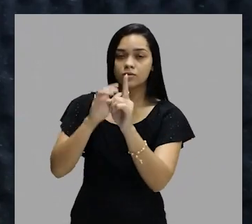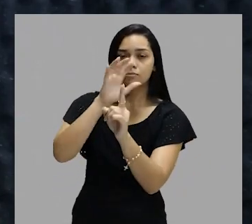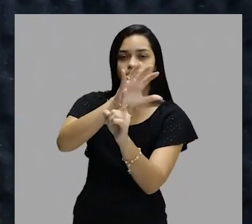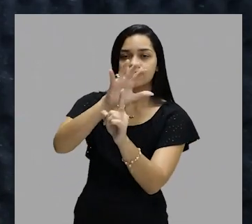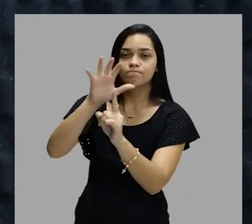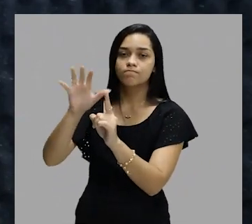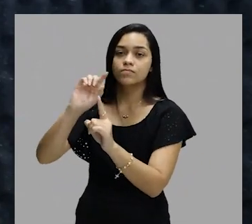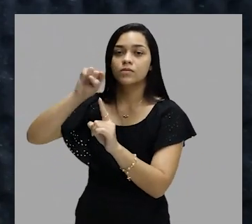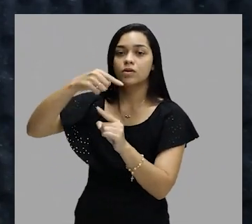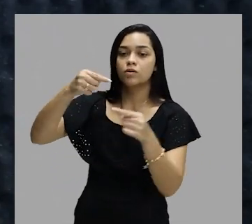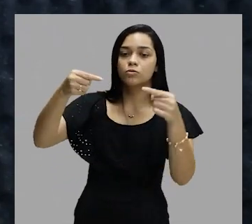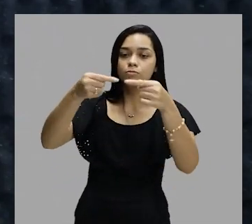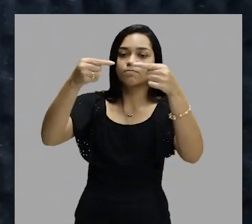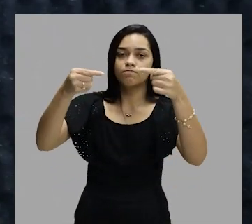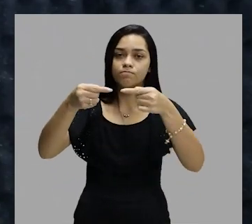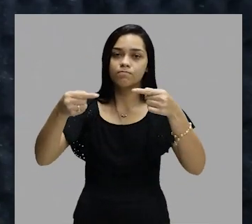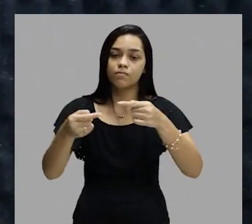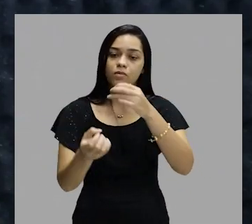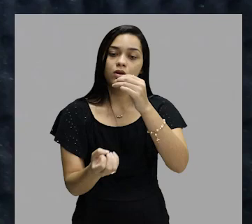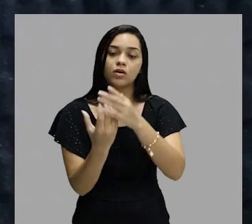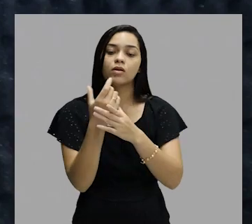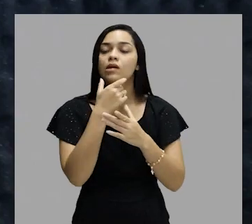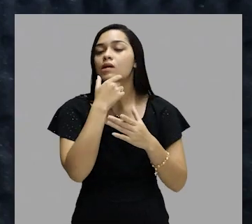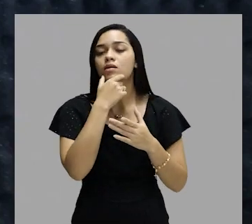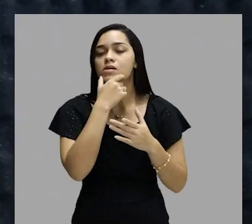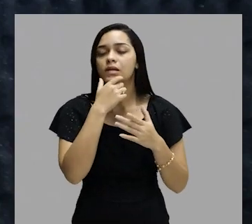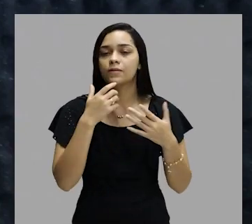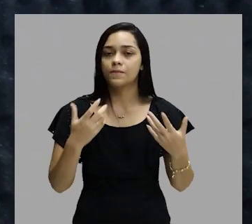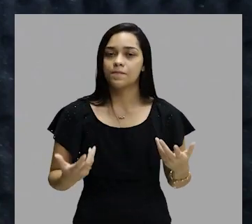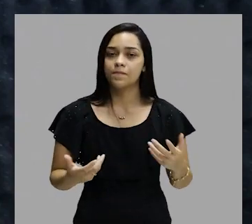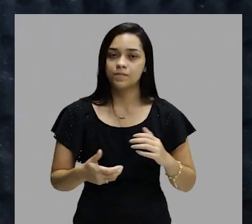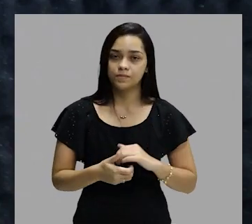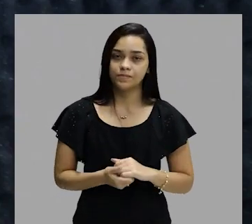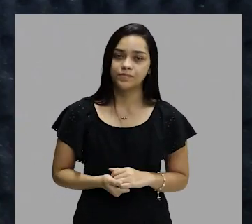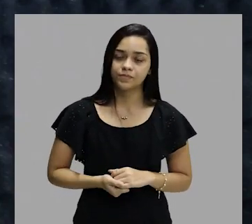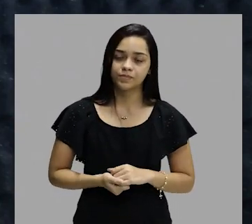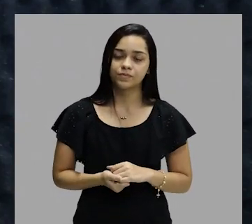as outras contribuições para a origem do inglês, as